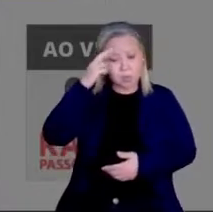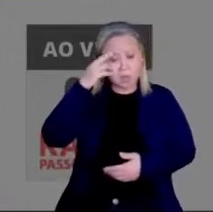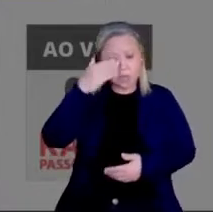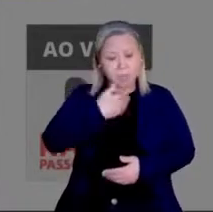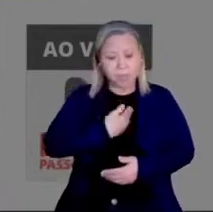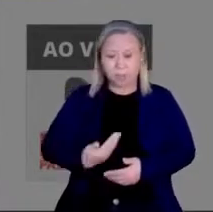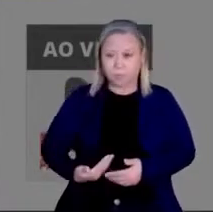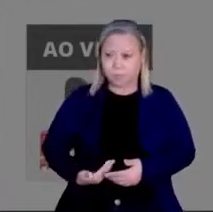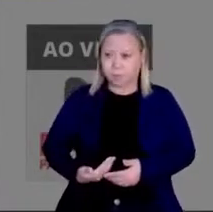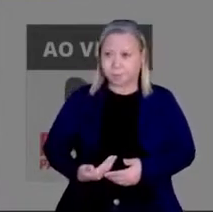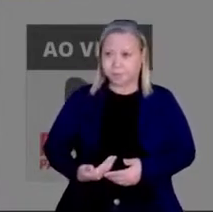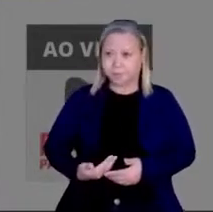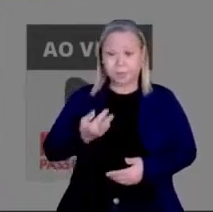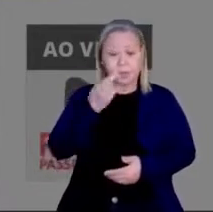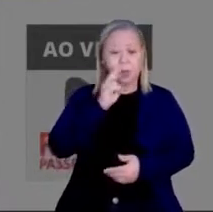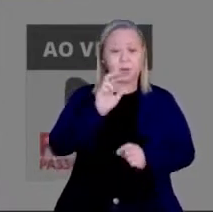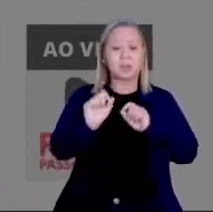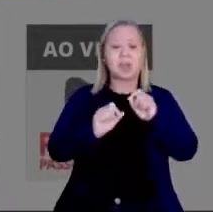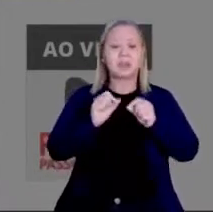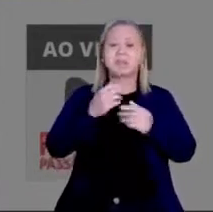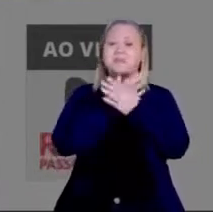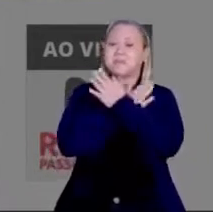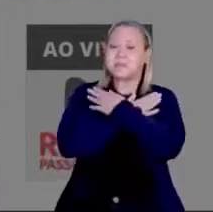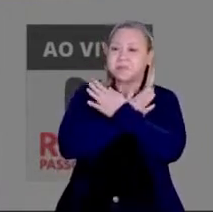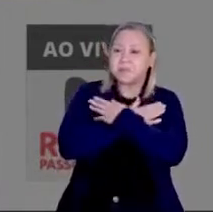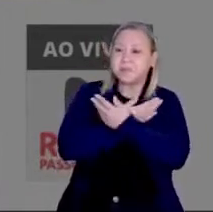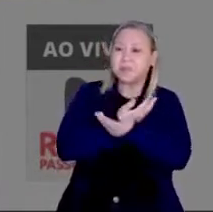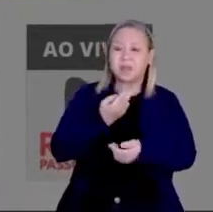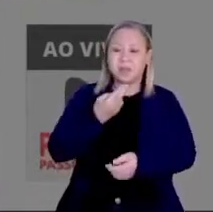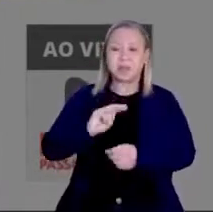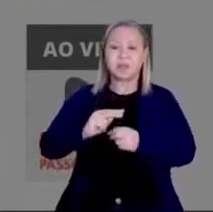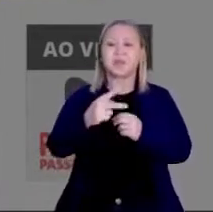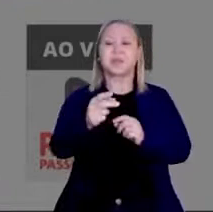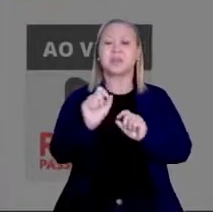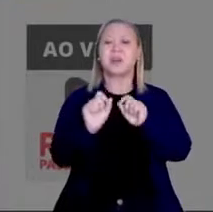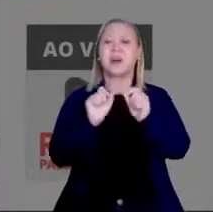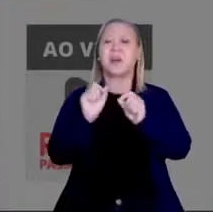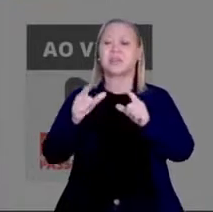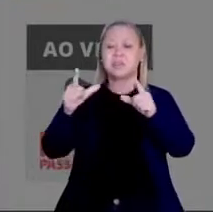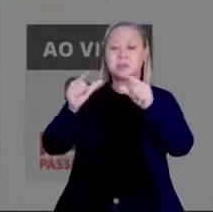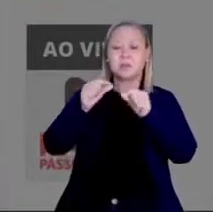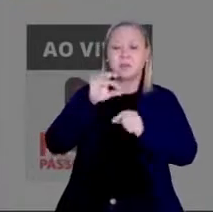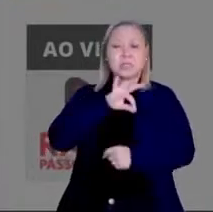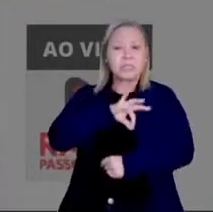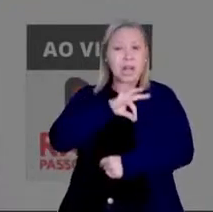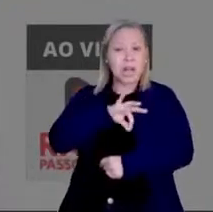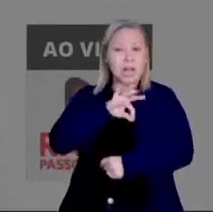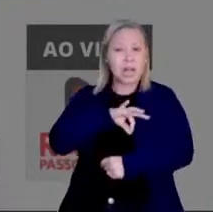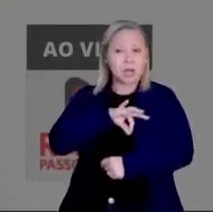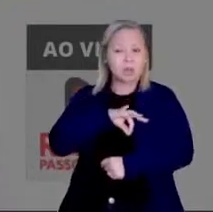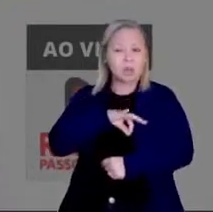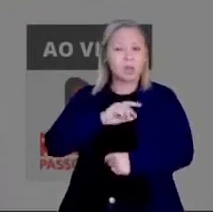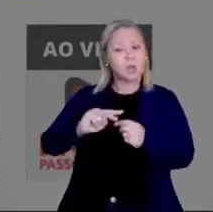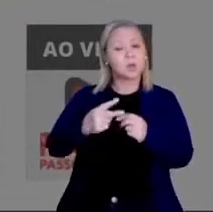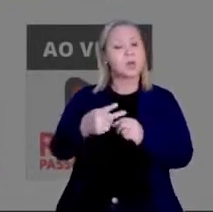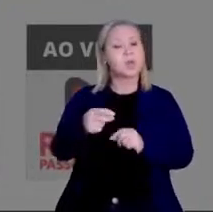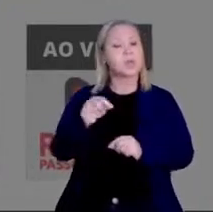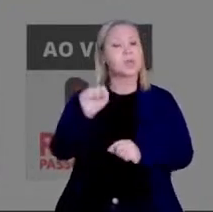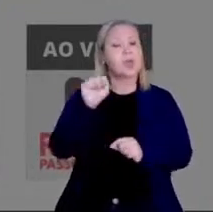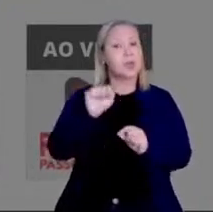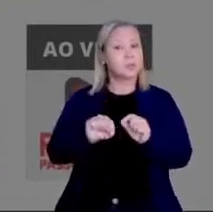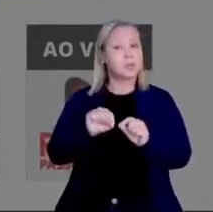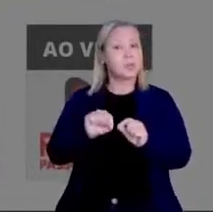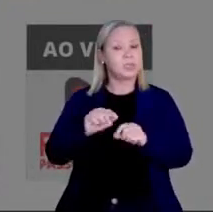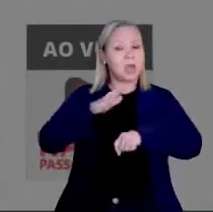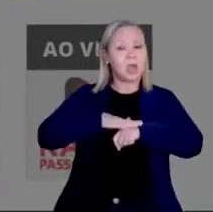e aí a pergunta que muitas pessoas me enviaram, por que o preço da energia elétrica não reduz mesmo hoje com